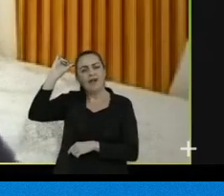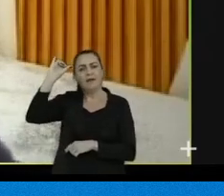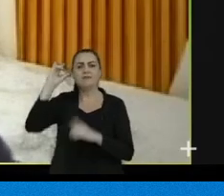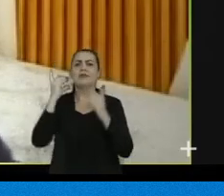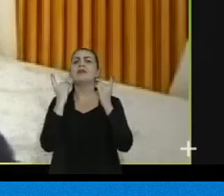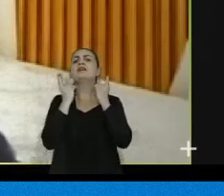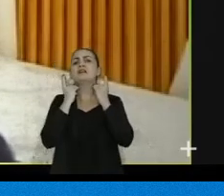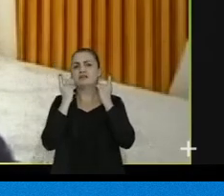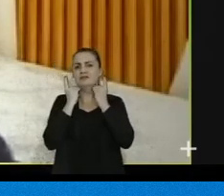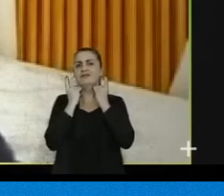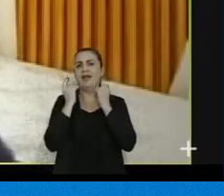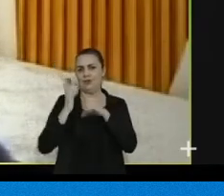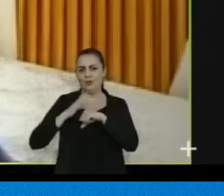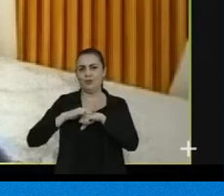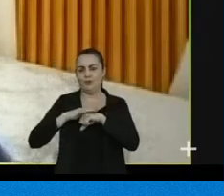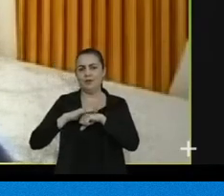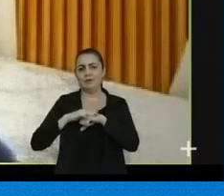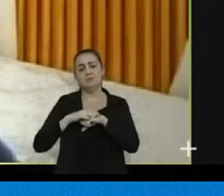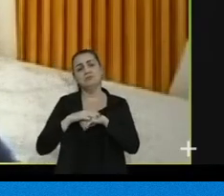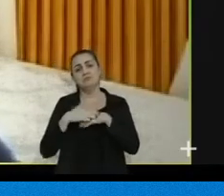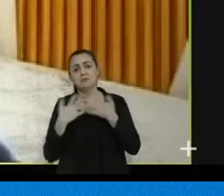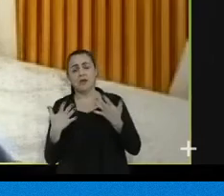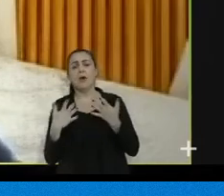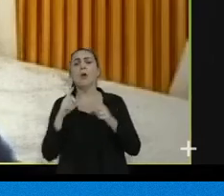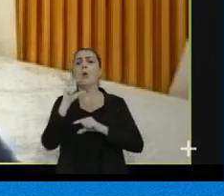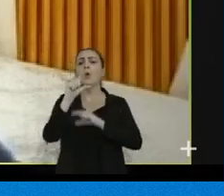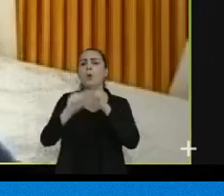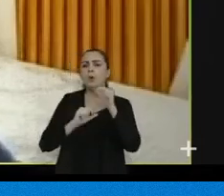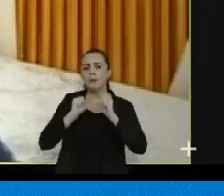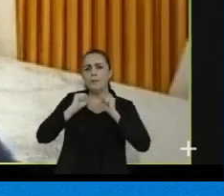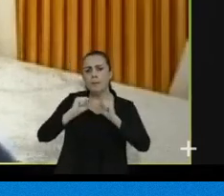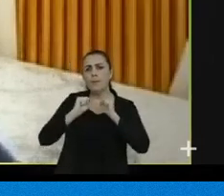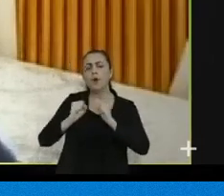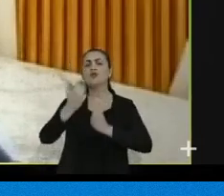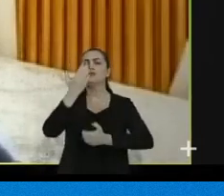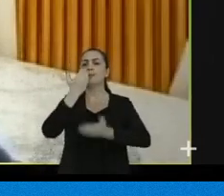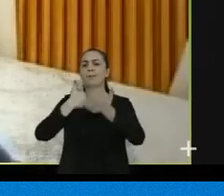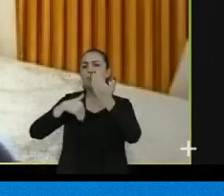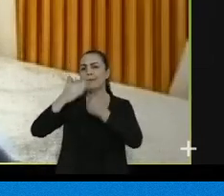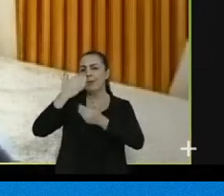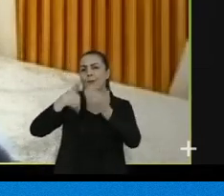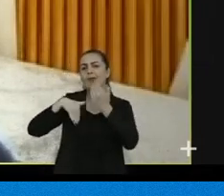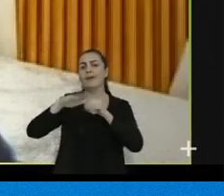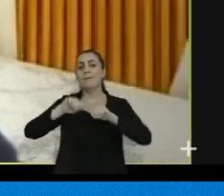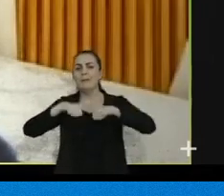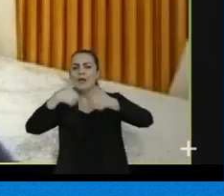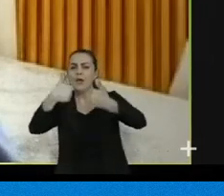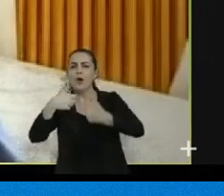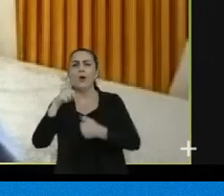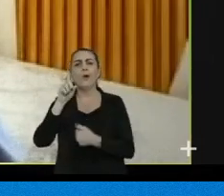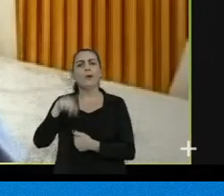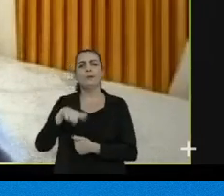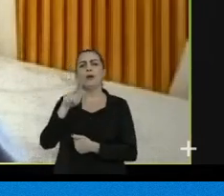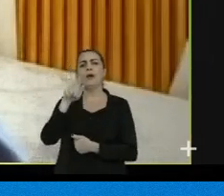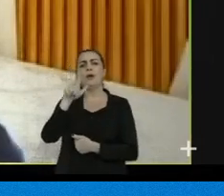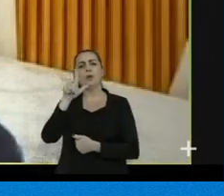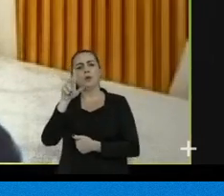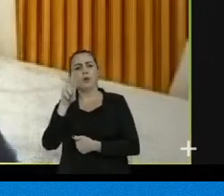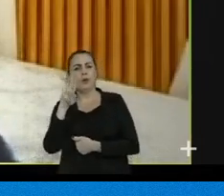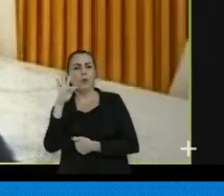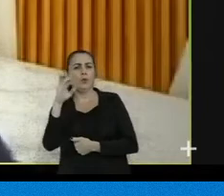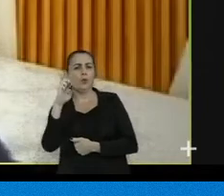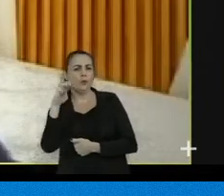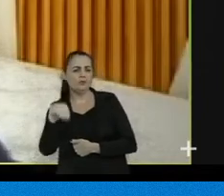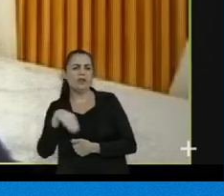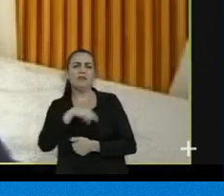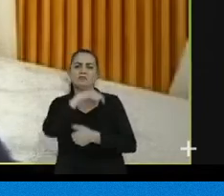sua alimentação pode ser melhorado? A questão do glúten, a questão do iodo, a questão dos nutrientes, ferro, zinco, selênio, a questão da saúde intestinal,